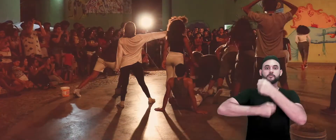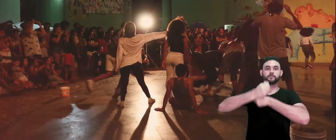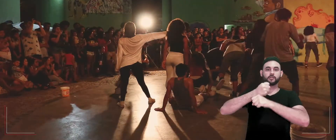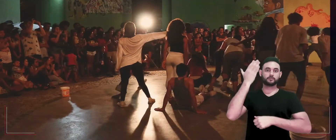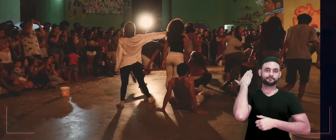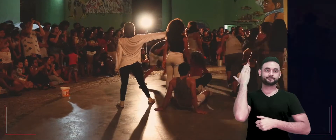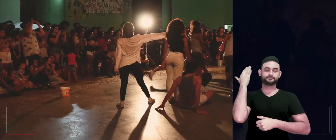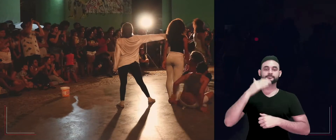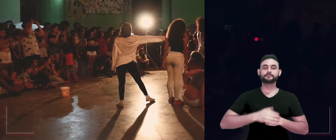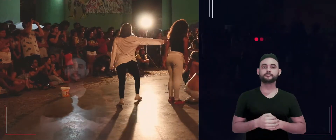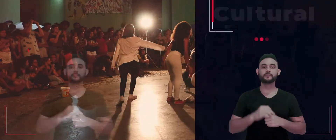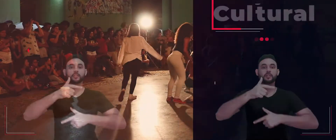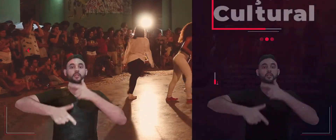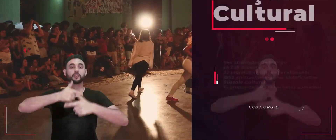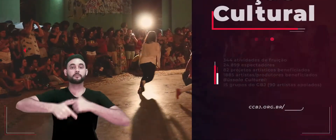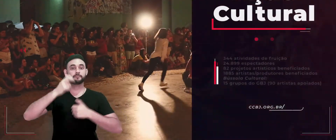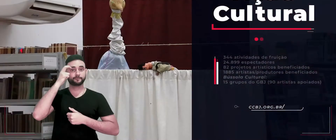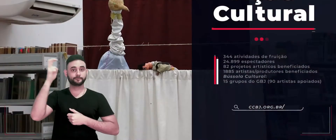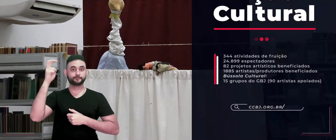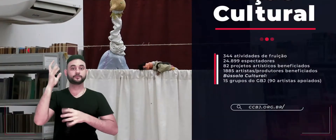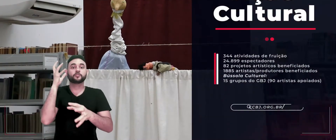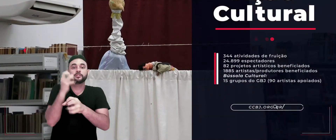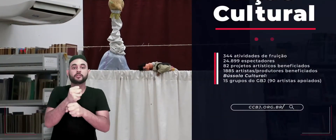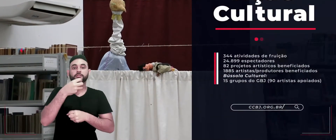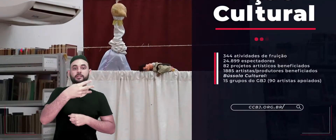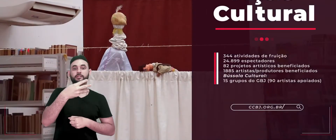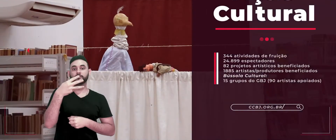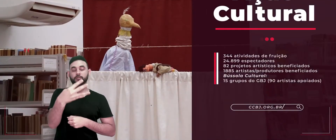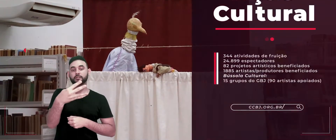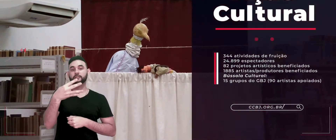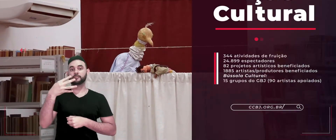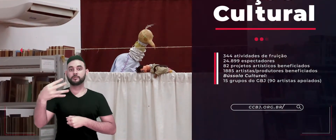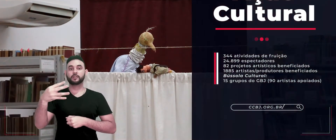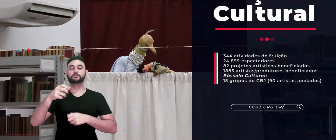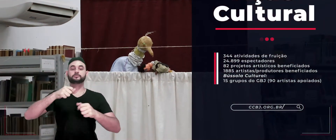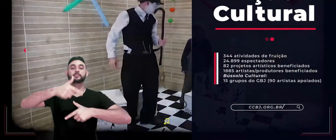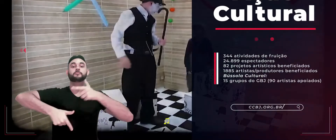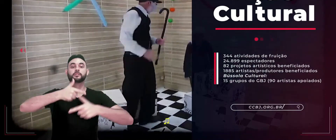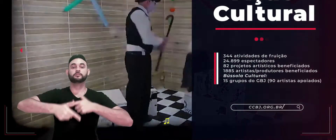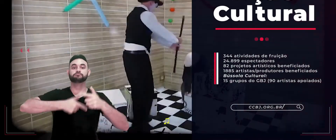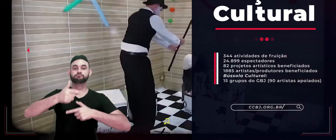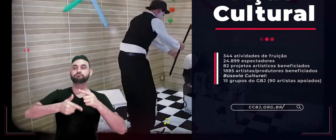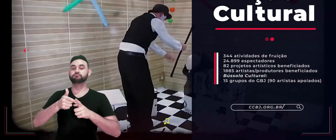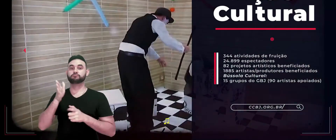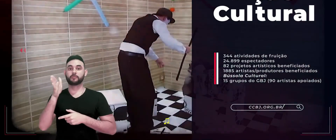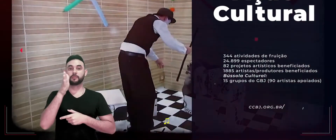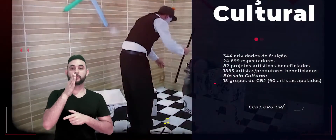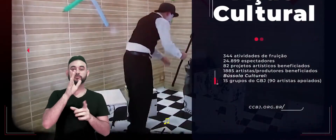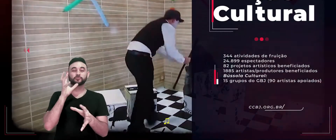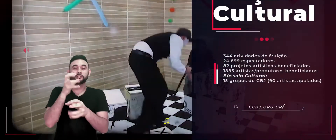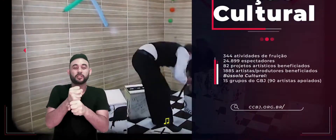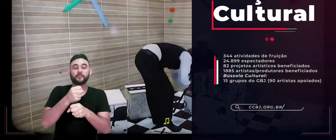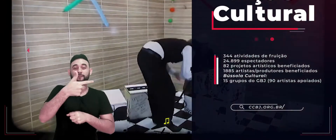Através da ação cultural, foram realizadas 344 atividades de fruição, que alcançaram mais de 24